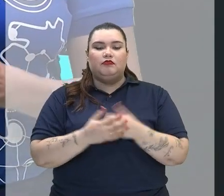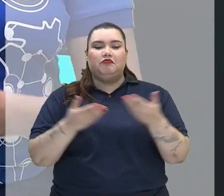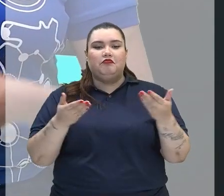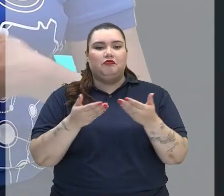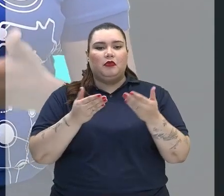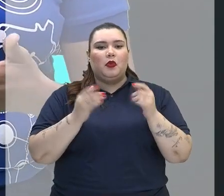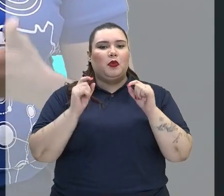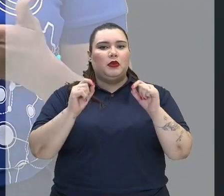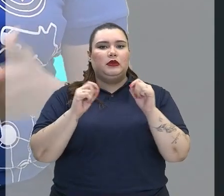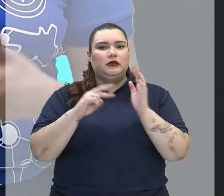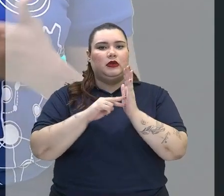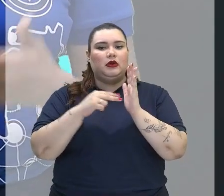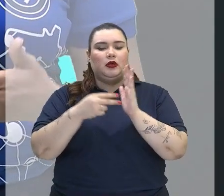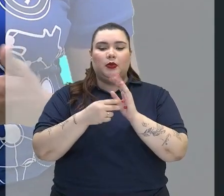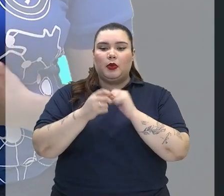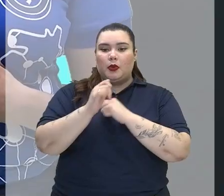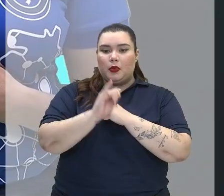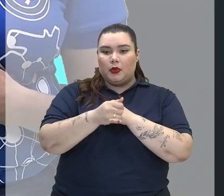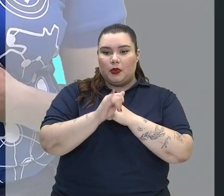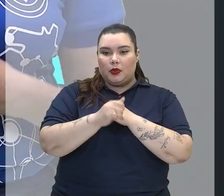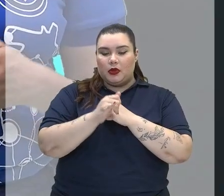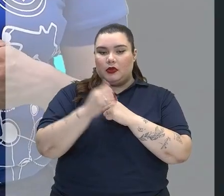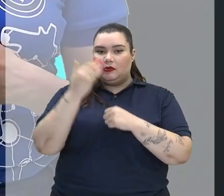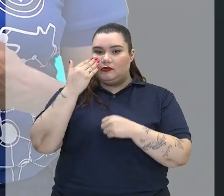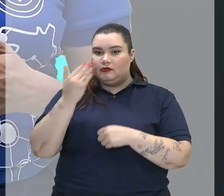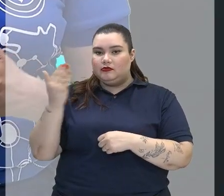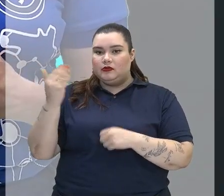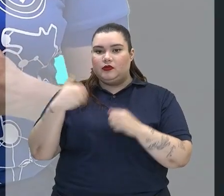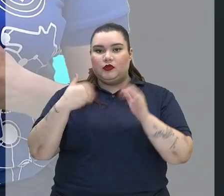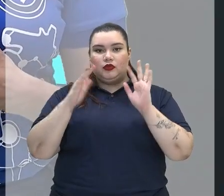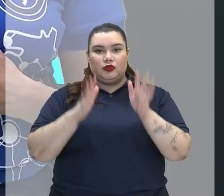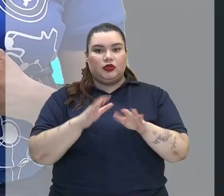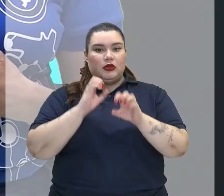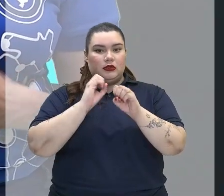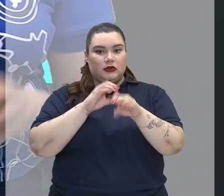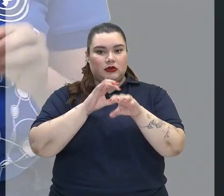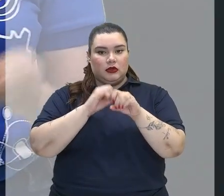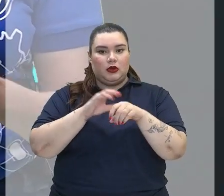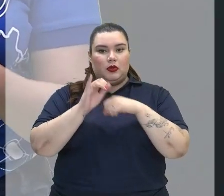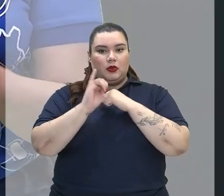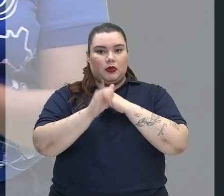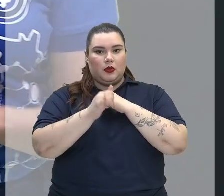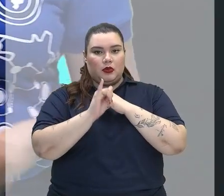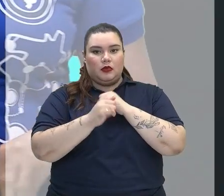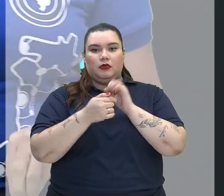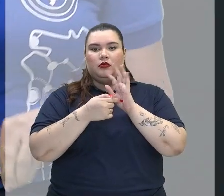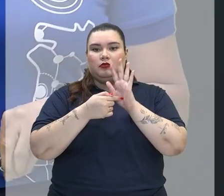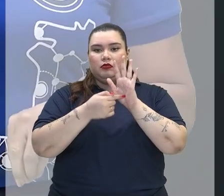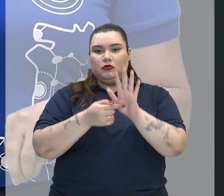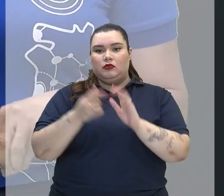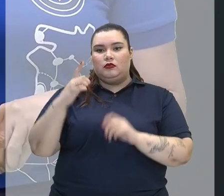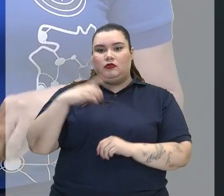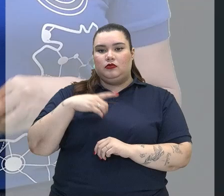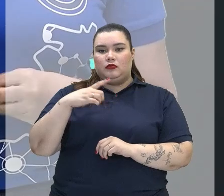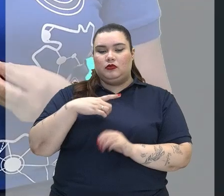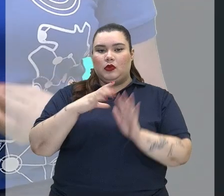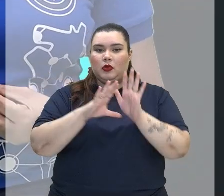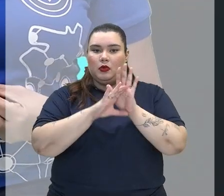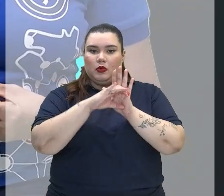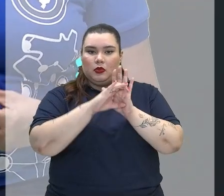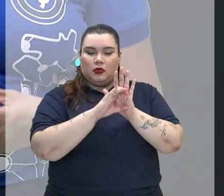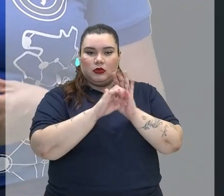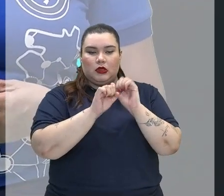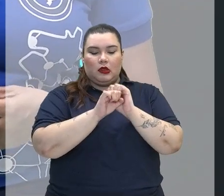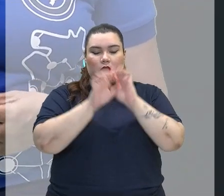que é uma crônica? Eu até já falei sobre o que é esse gênero crônica, mas aqui nós temos o conceito